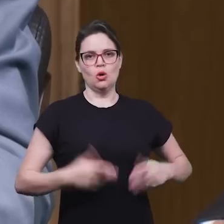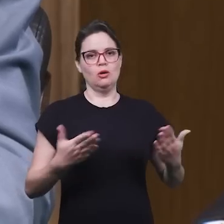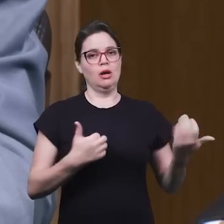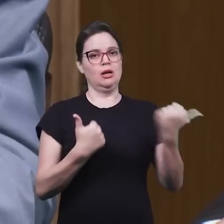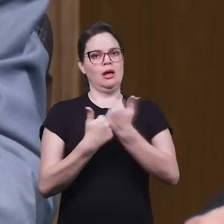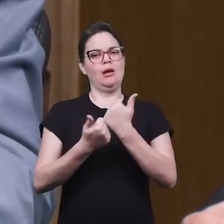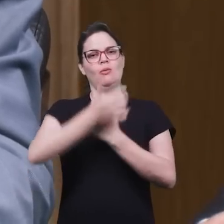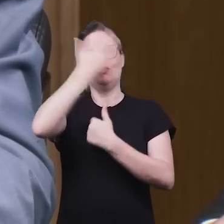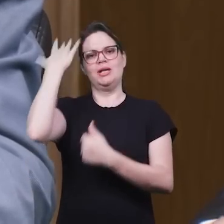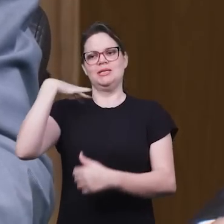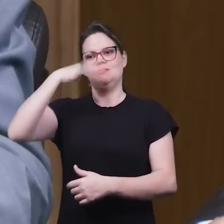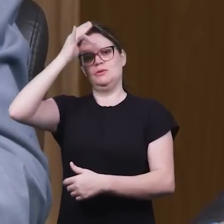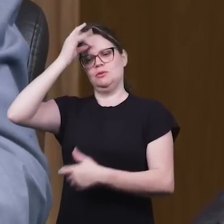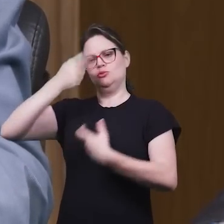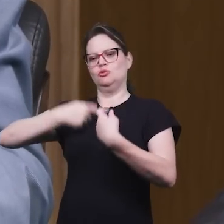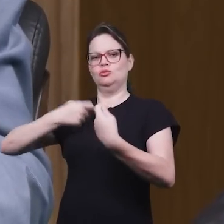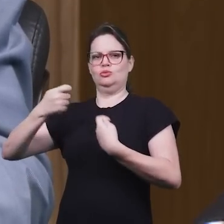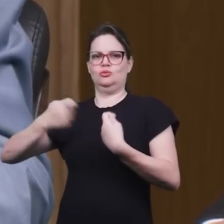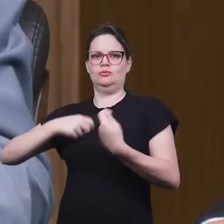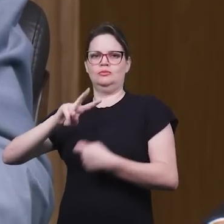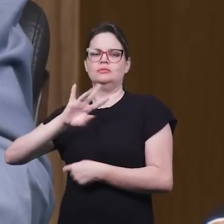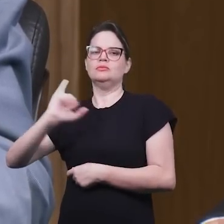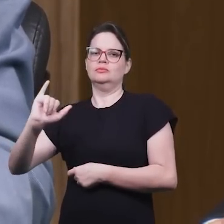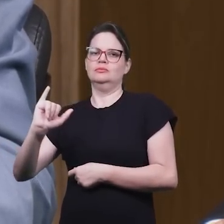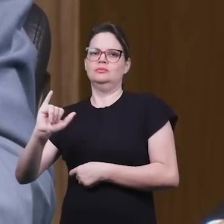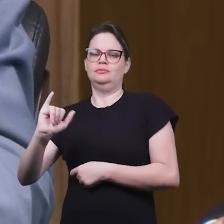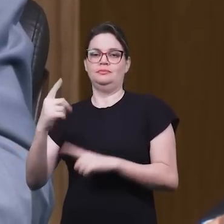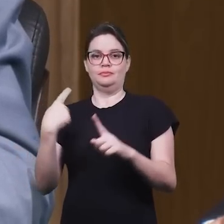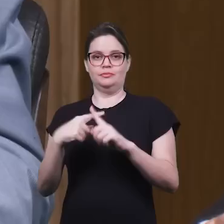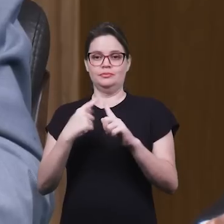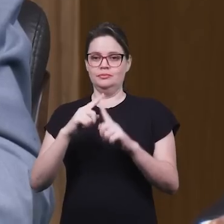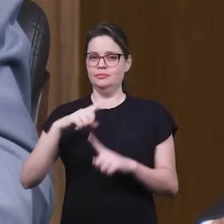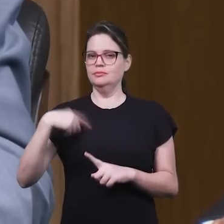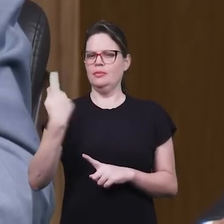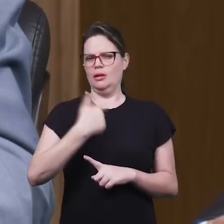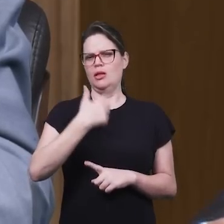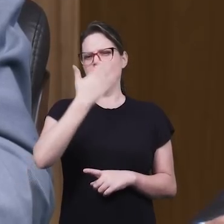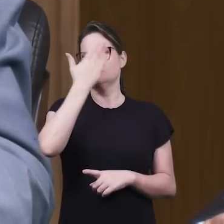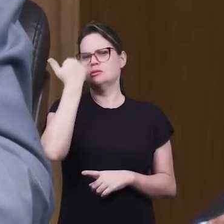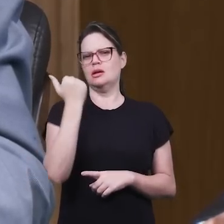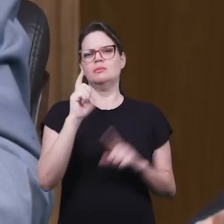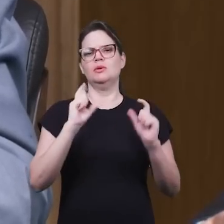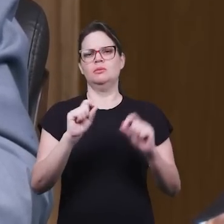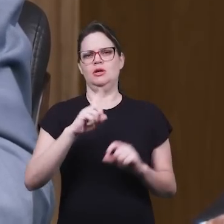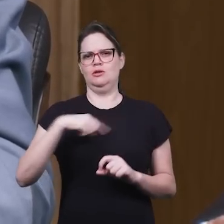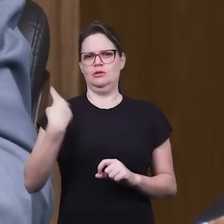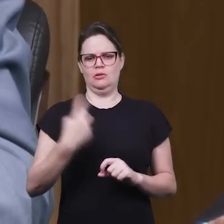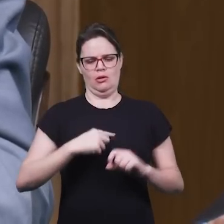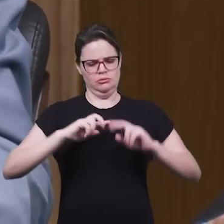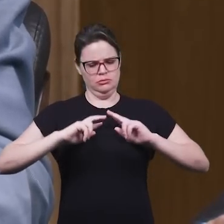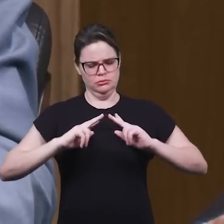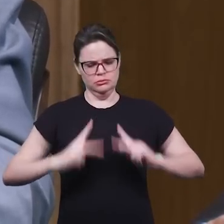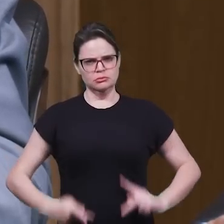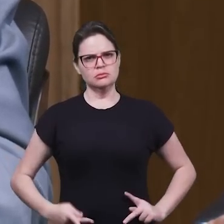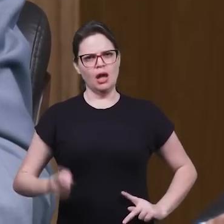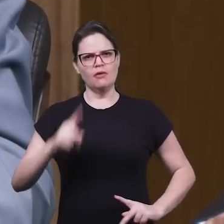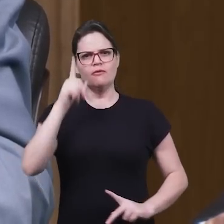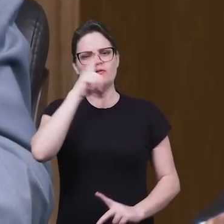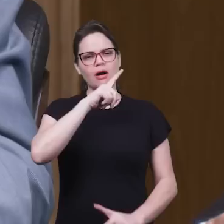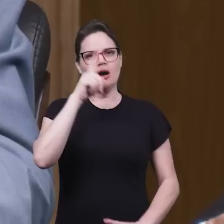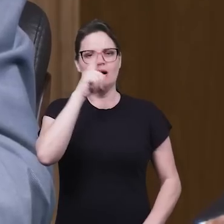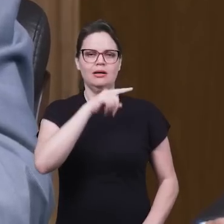toda essa obra. Por quê? Porque o homem, na sua fraqueza, ele falha. E ele